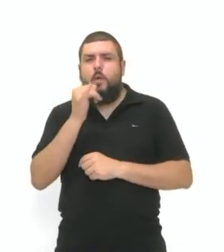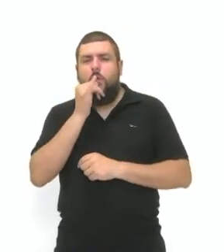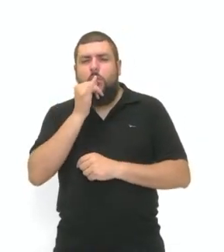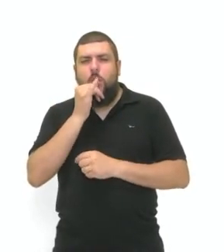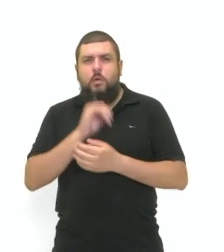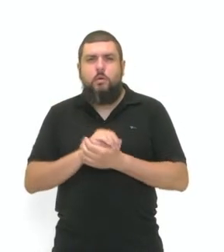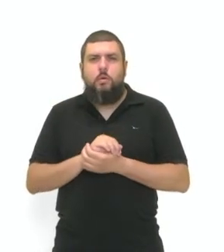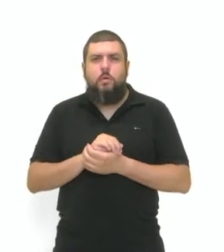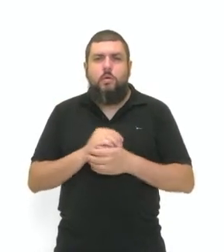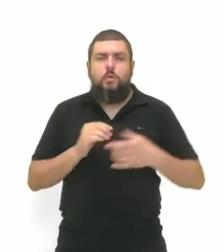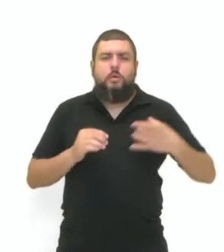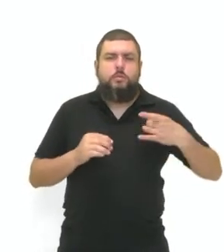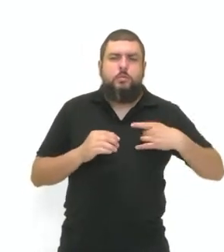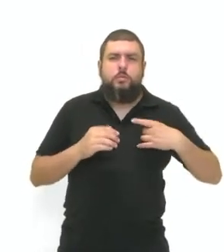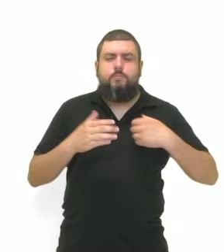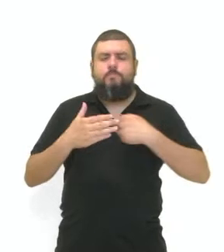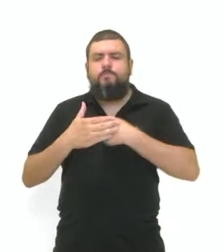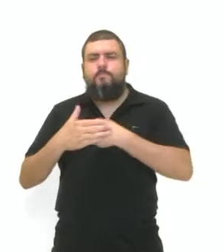vontade de vingança.